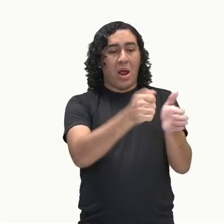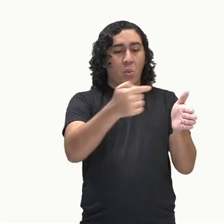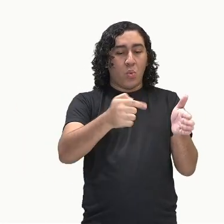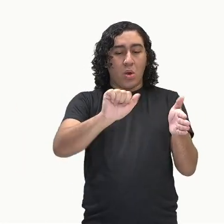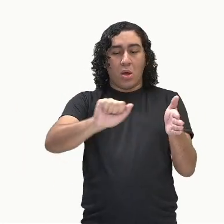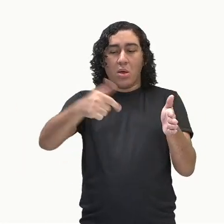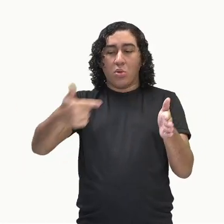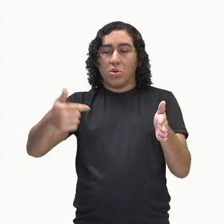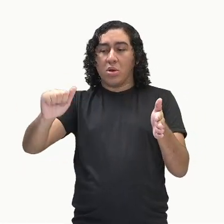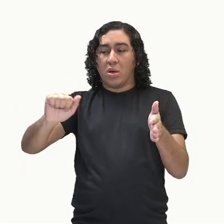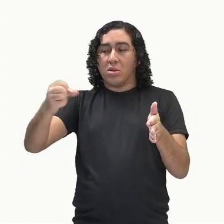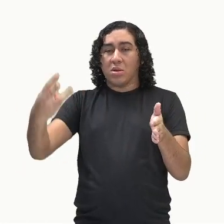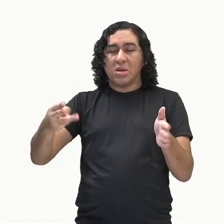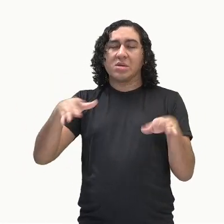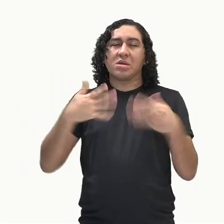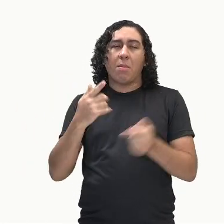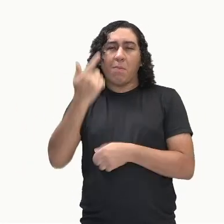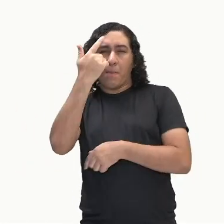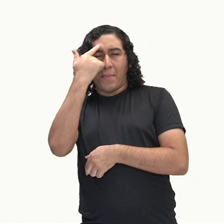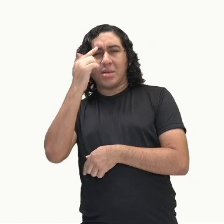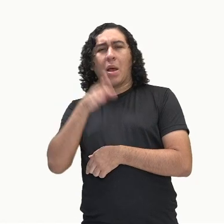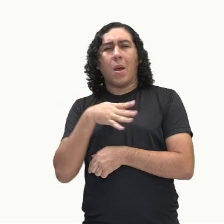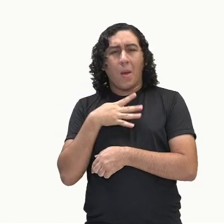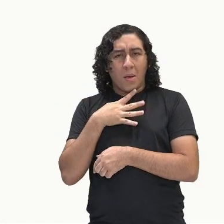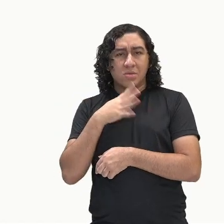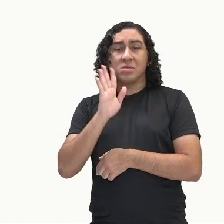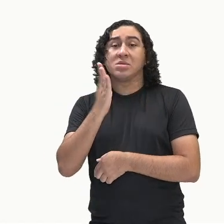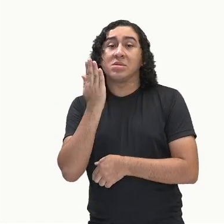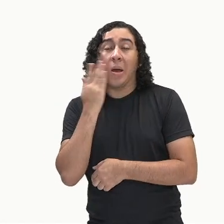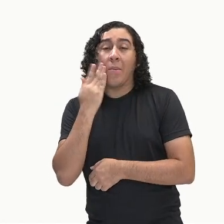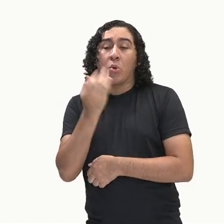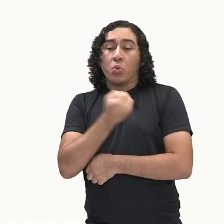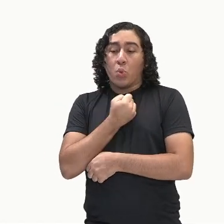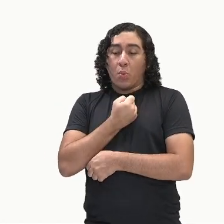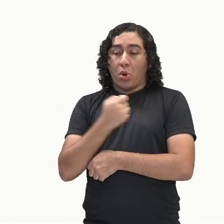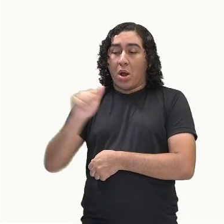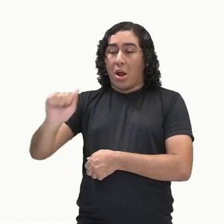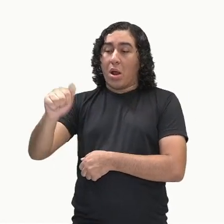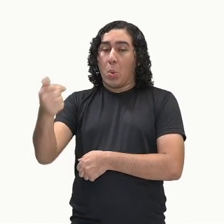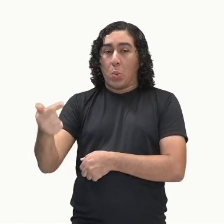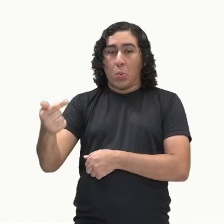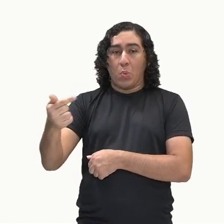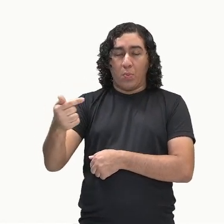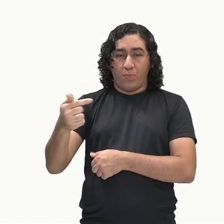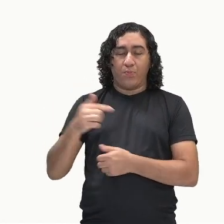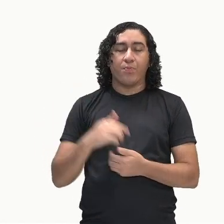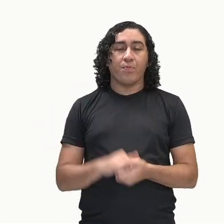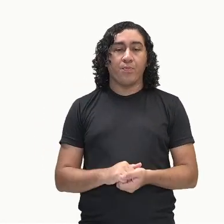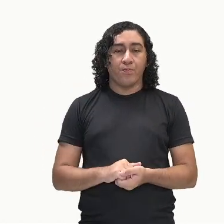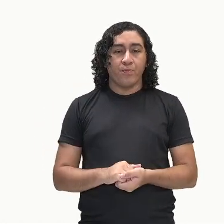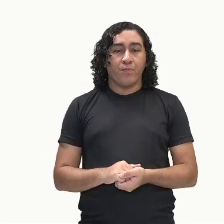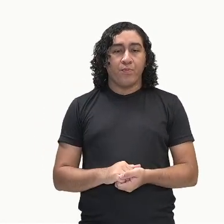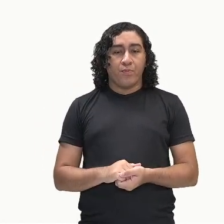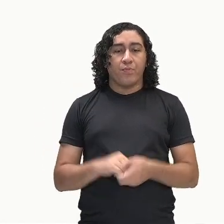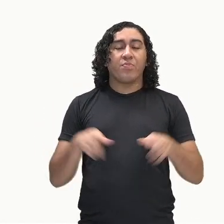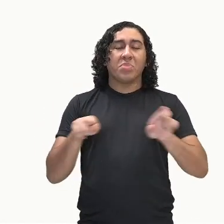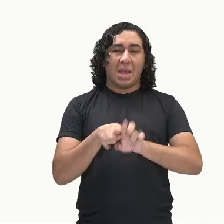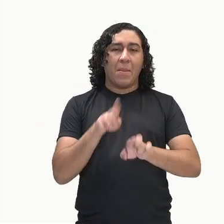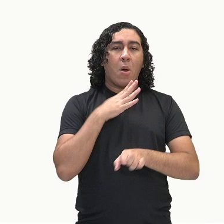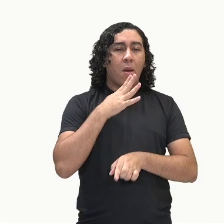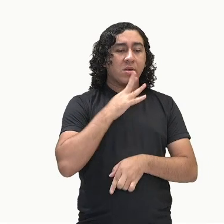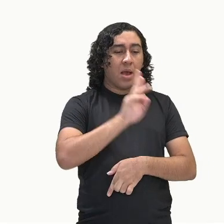Suponha que você conheça o primeiro termo, A1, que é esse carinha aqui, e você conheça também